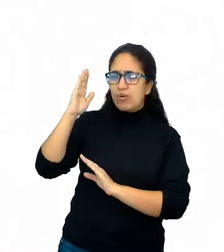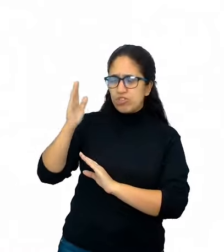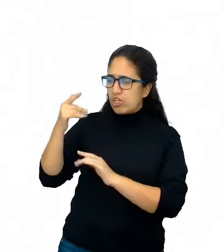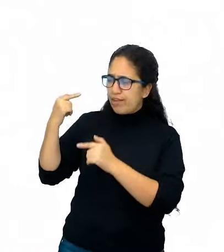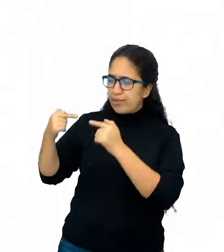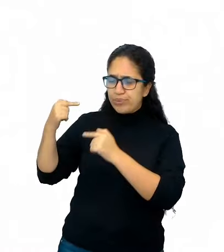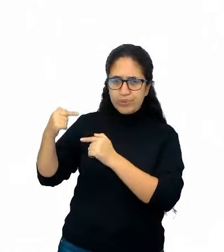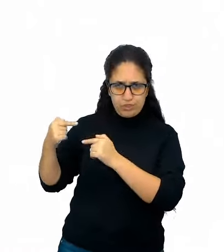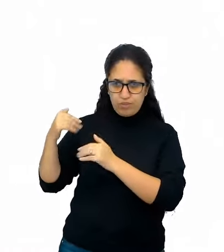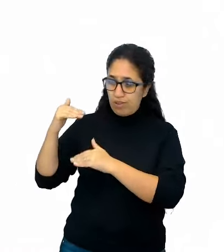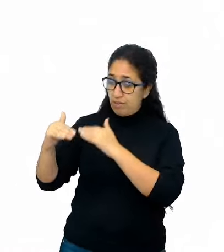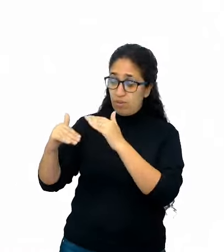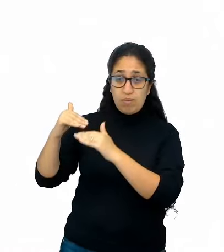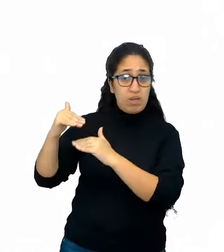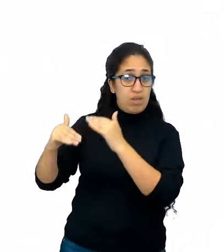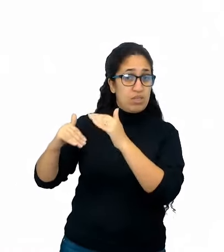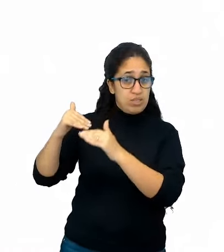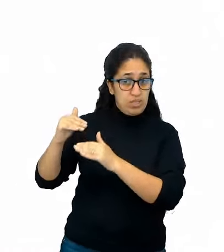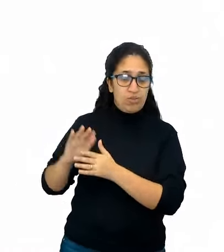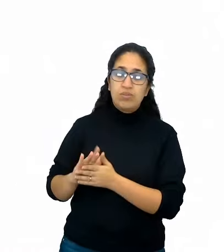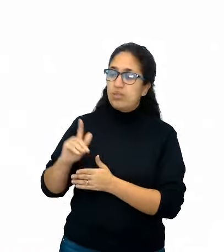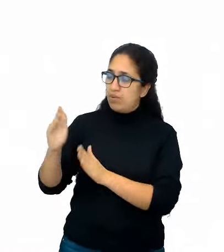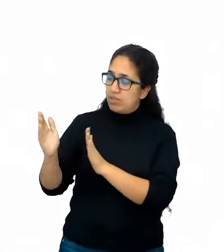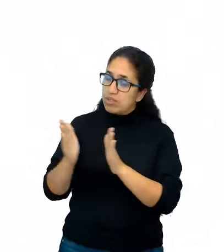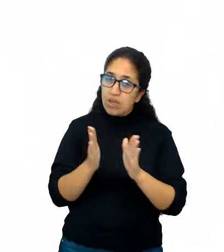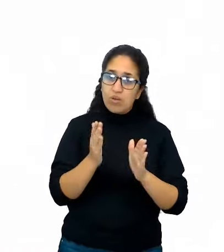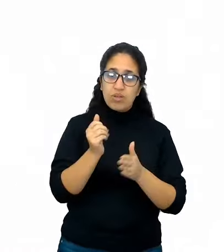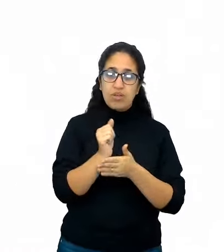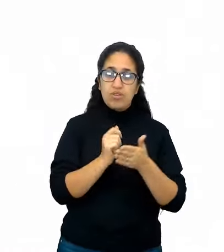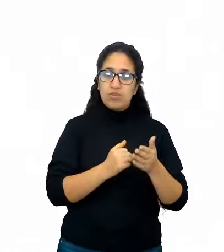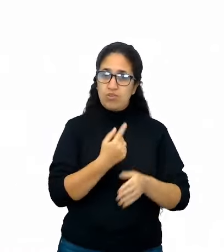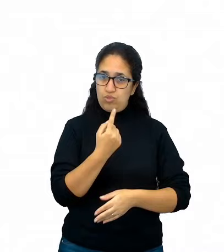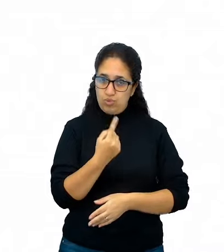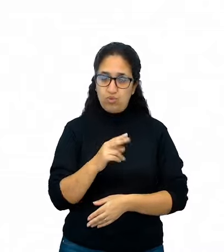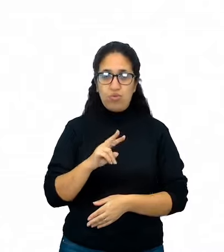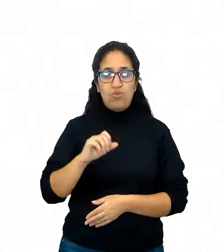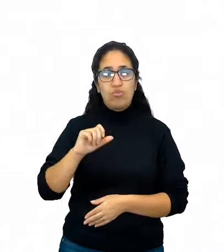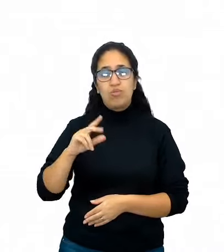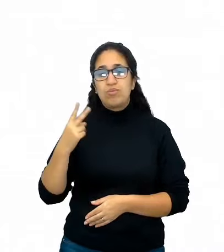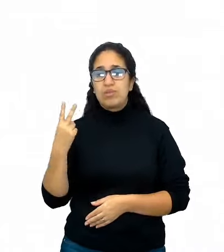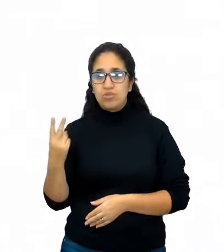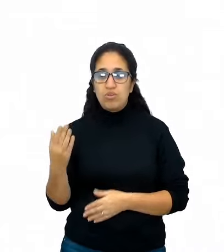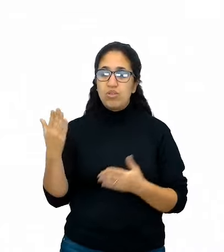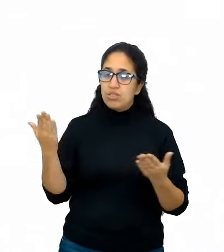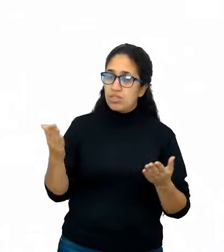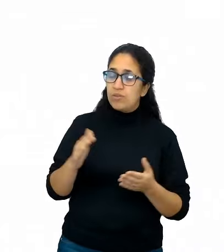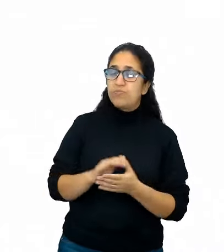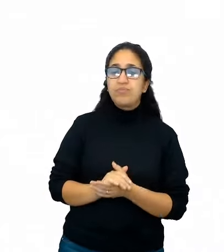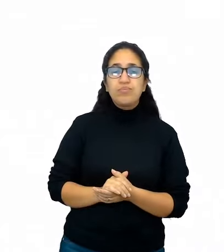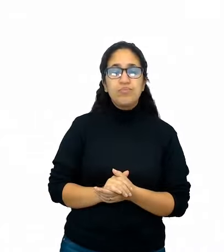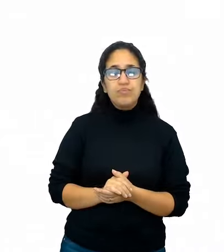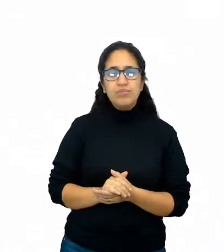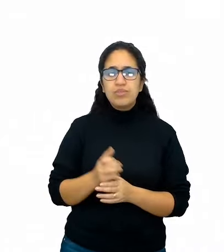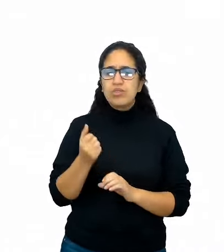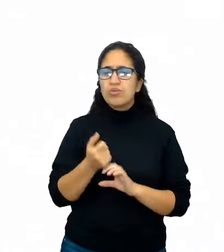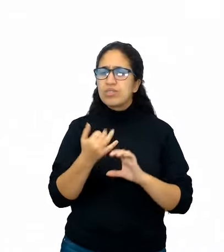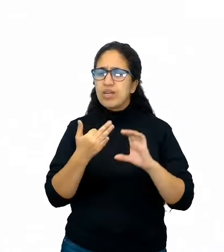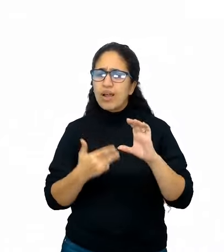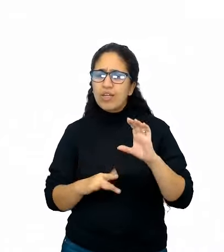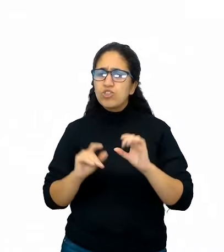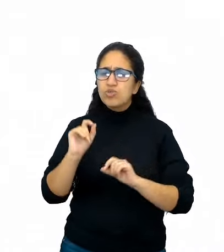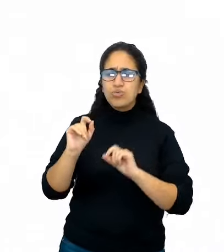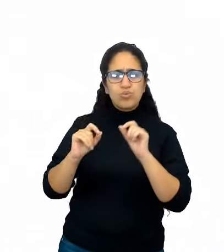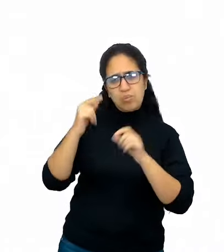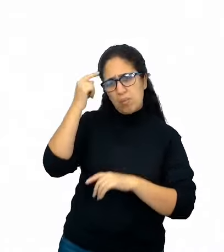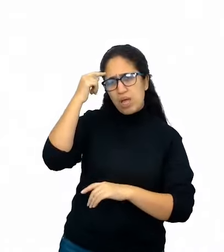etapa. Para a sequência de atividade 1, volume 2, trataremos de forma objetiva os aspectos do